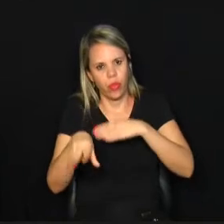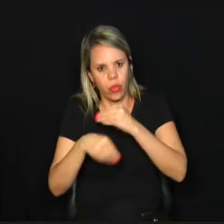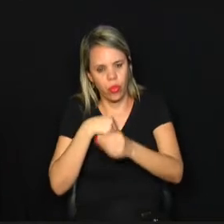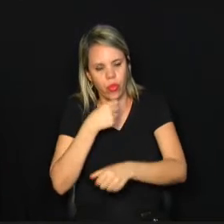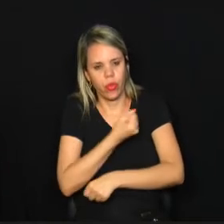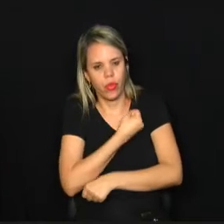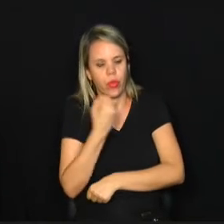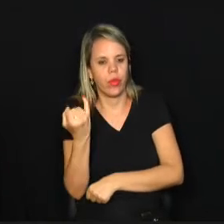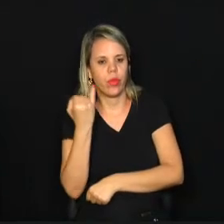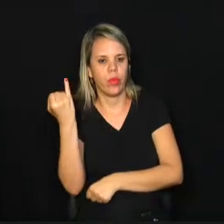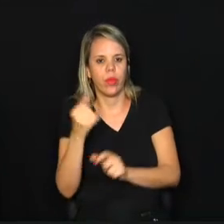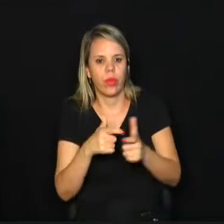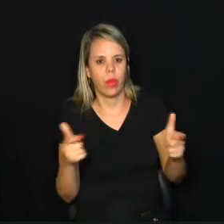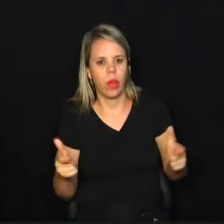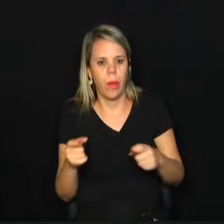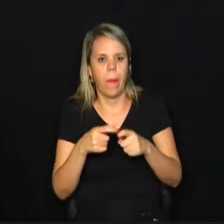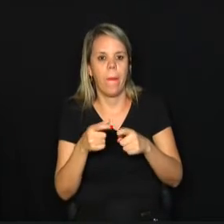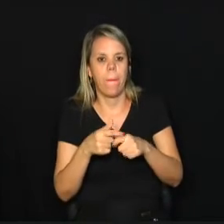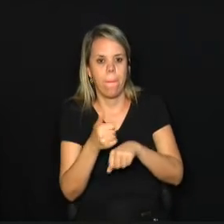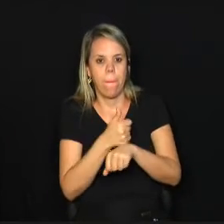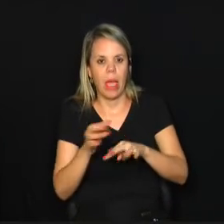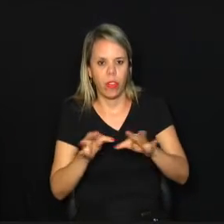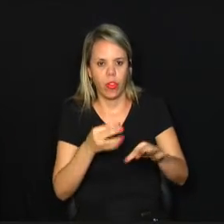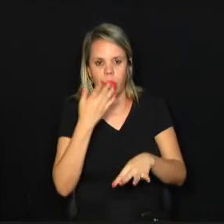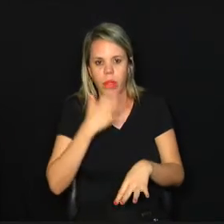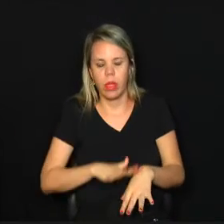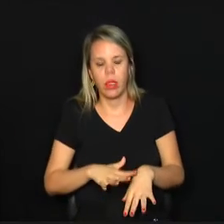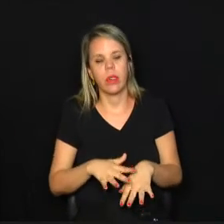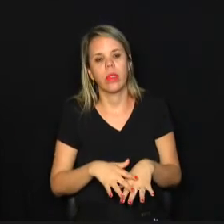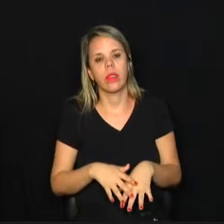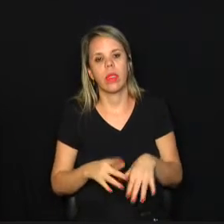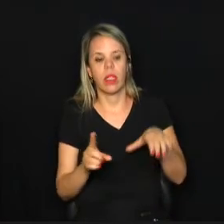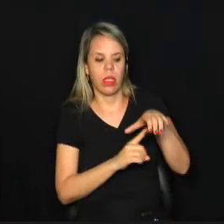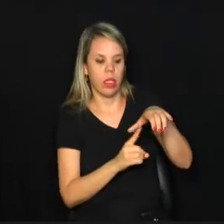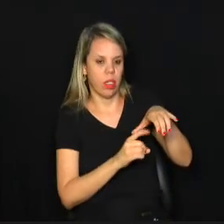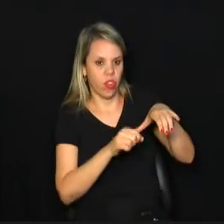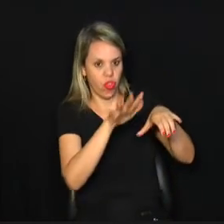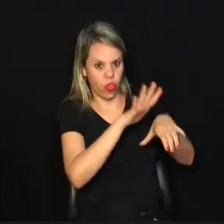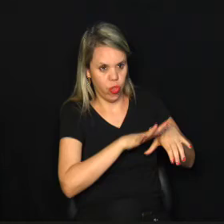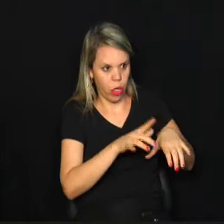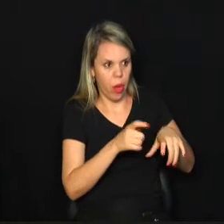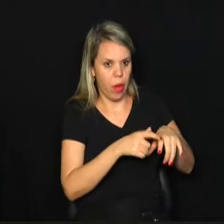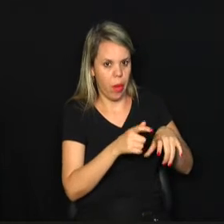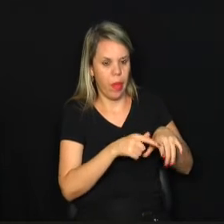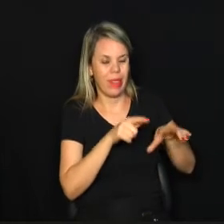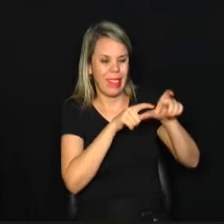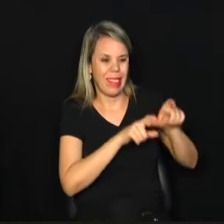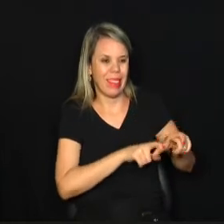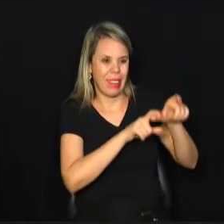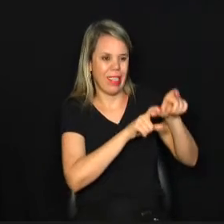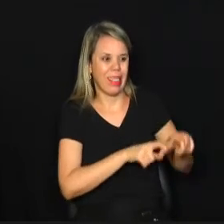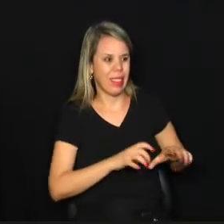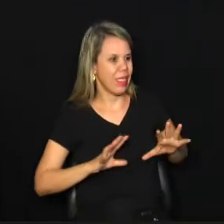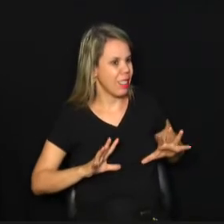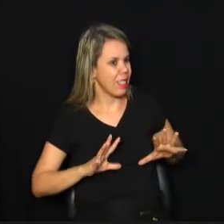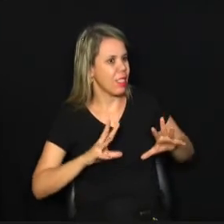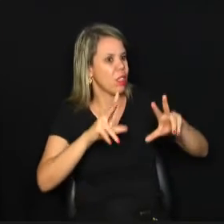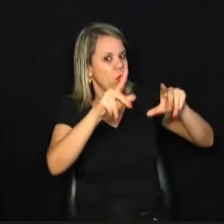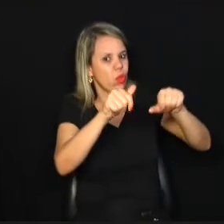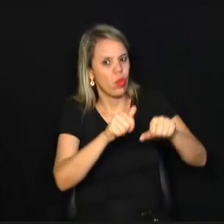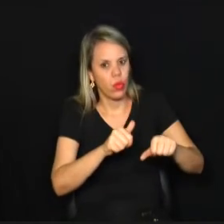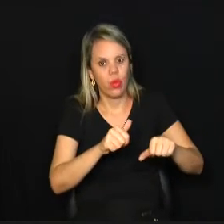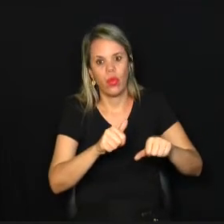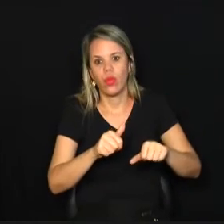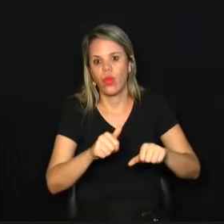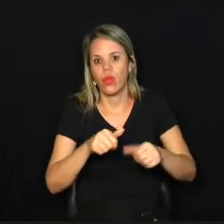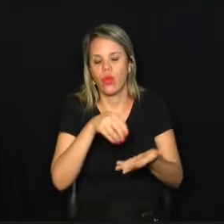número importante de pediatras, mas infelizmente os clínicos gerais, que a gente depende tanto para todas as